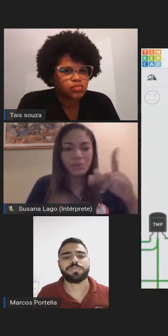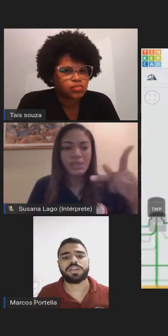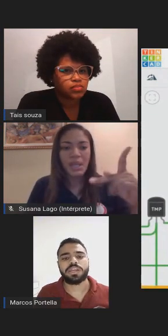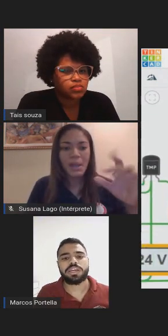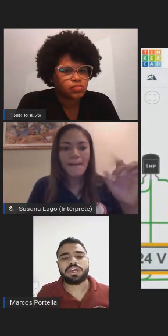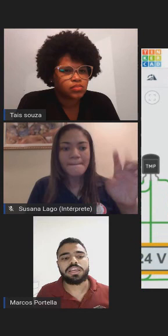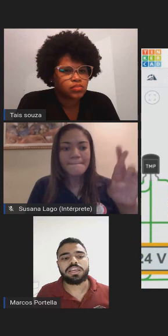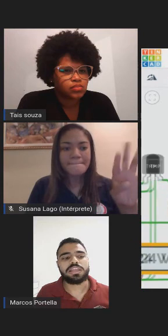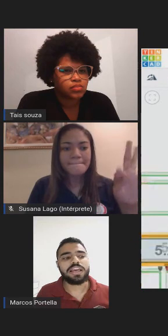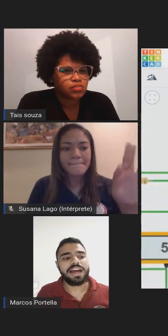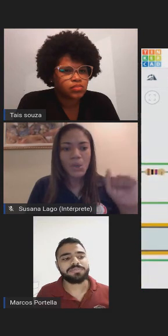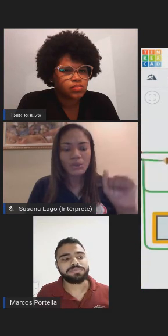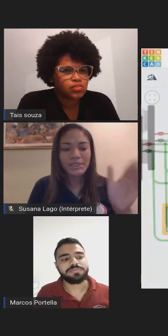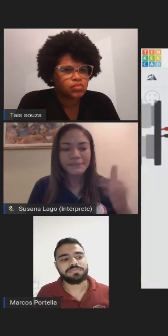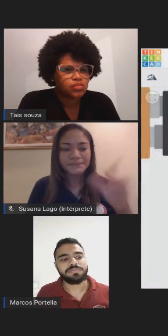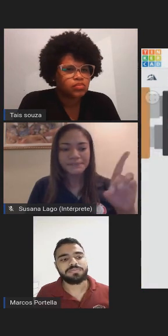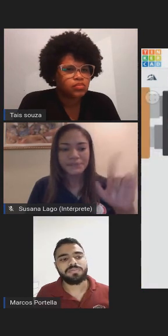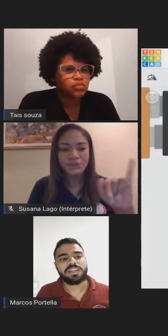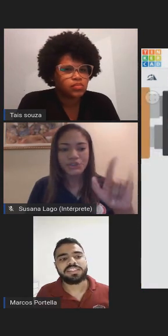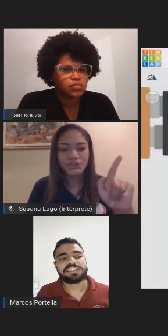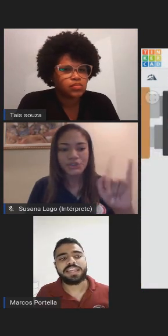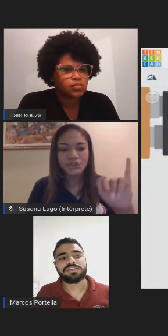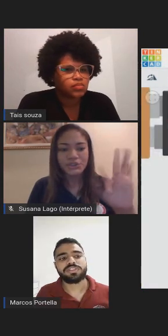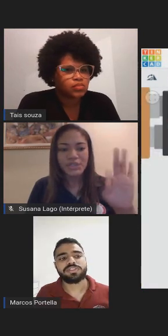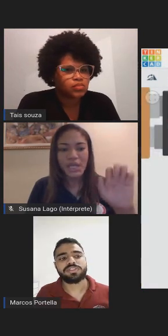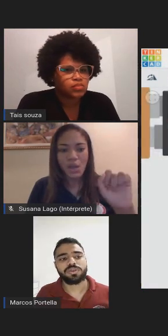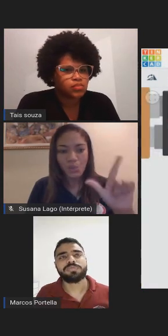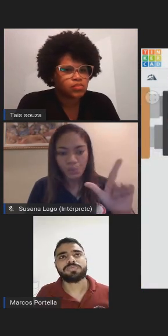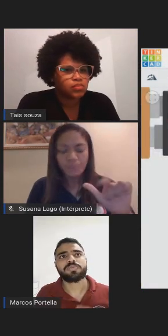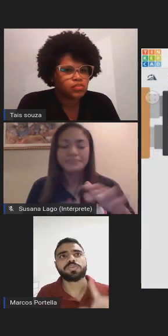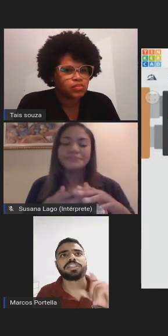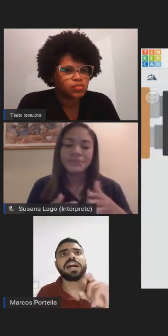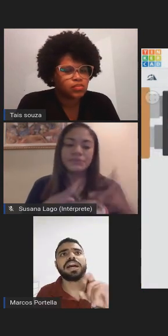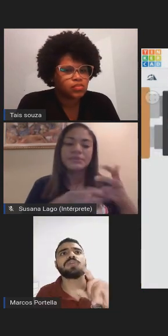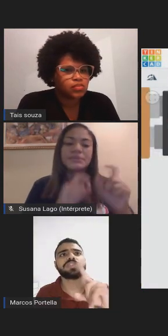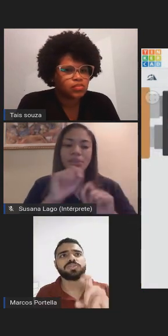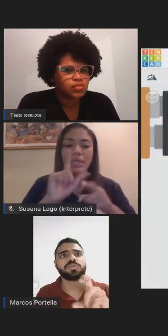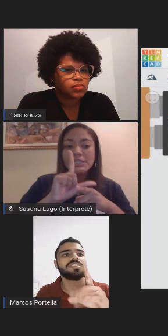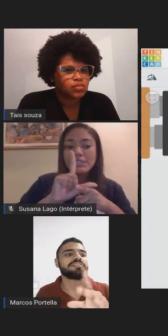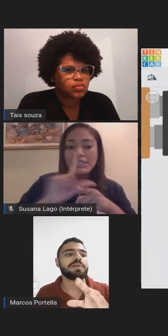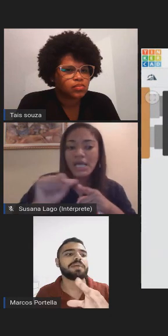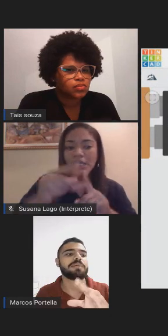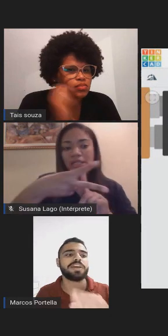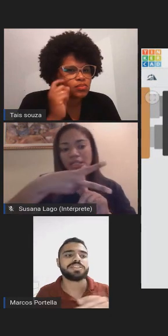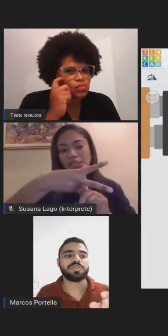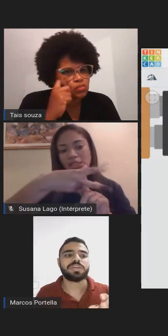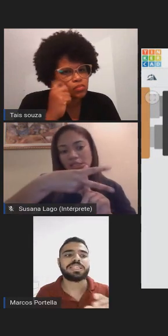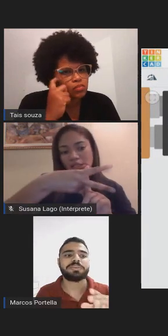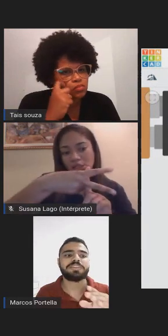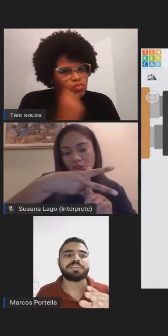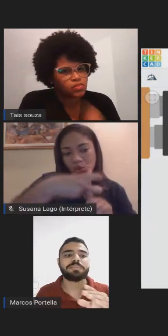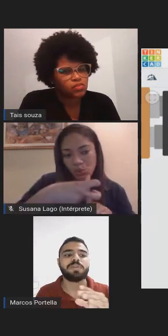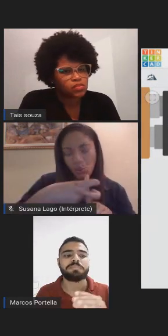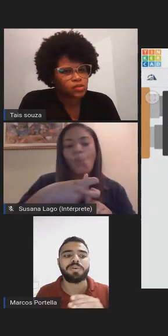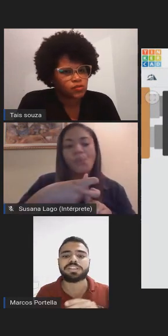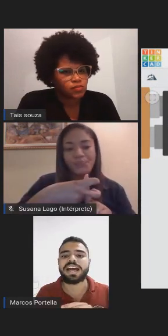aqui, e a saída do sensor, o sinal do sensor, vai para o resistor e